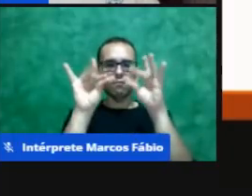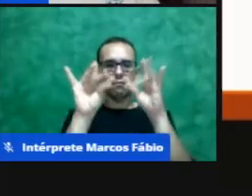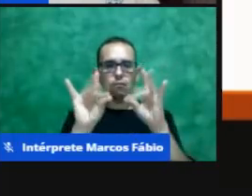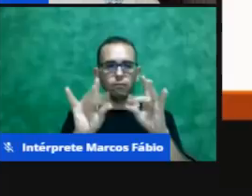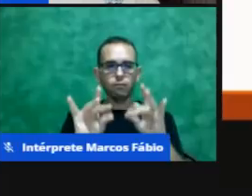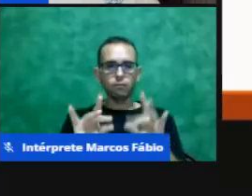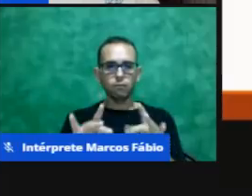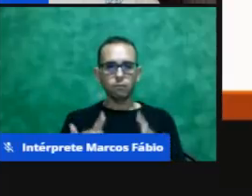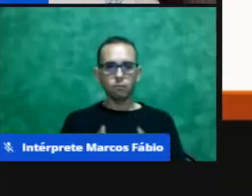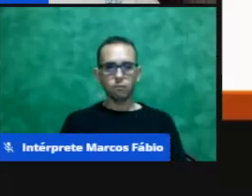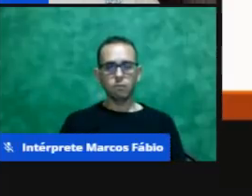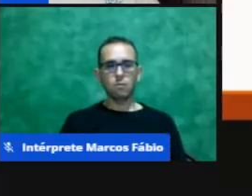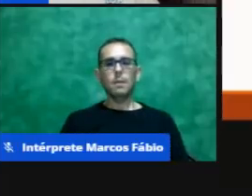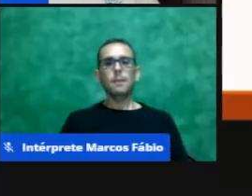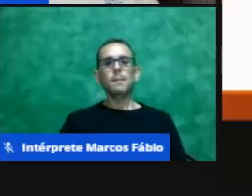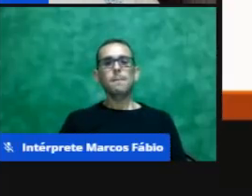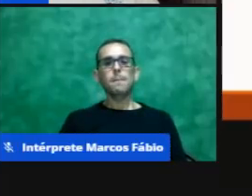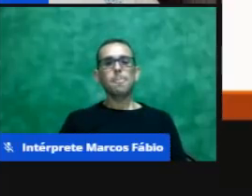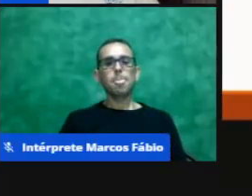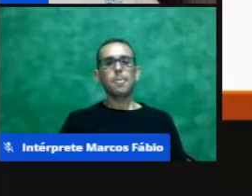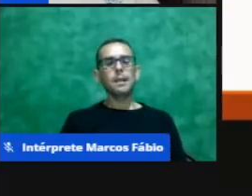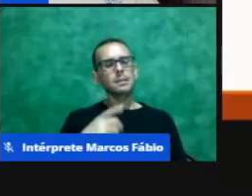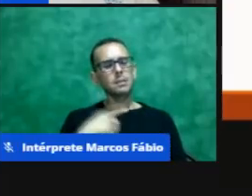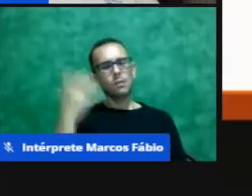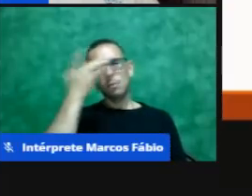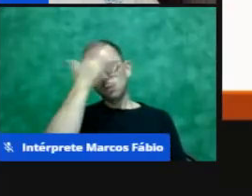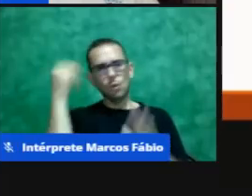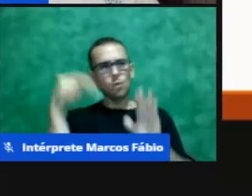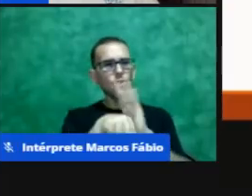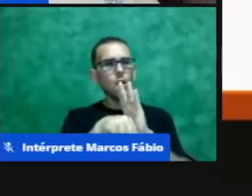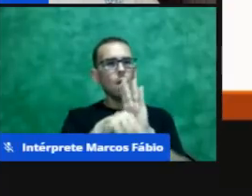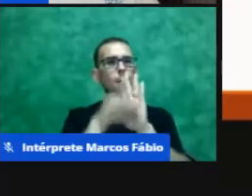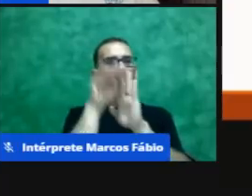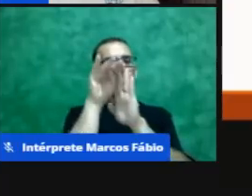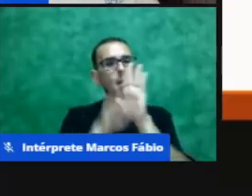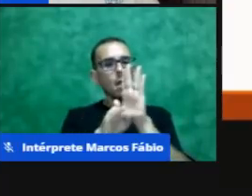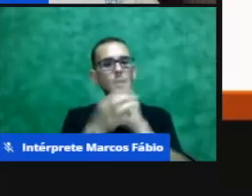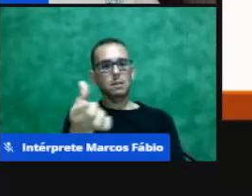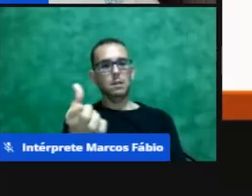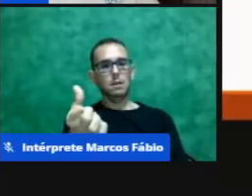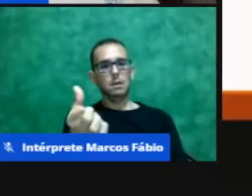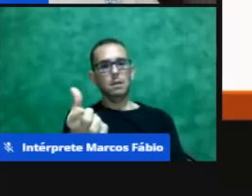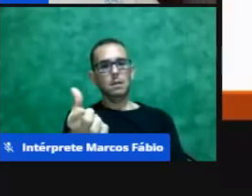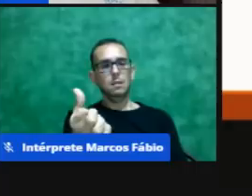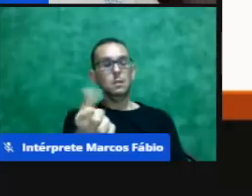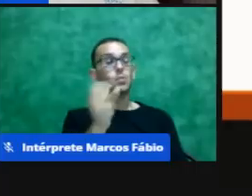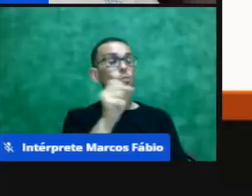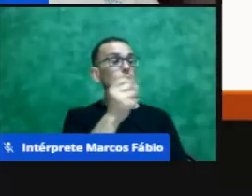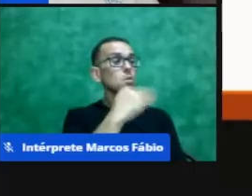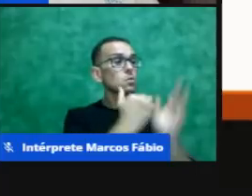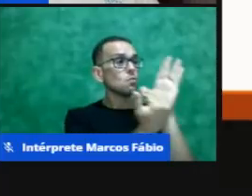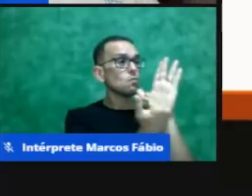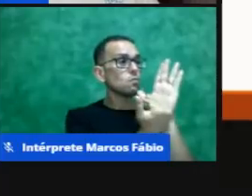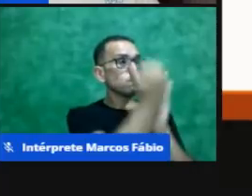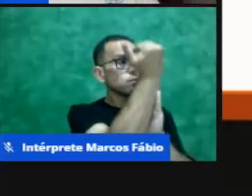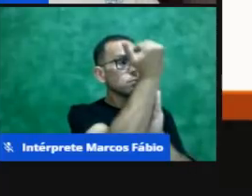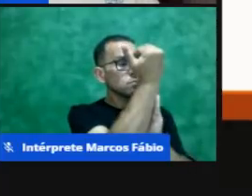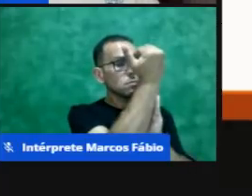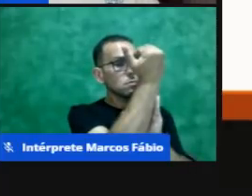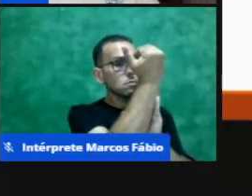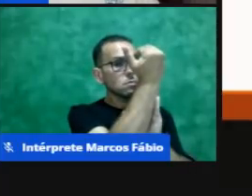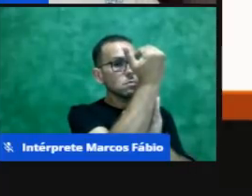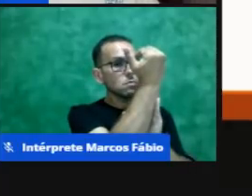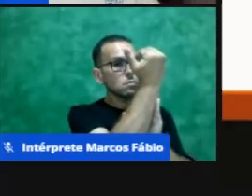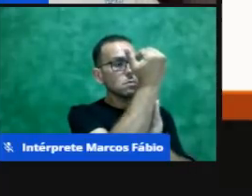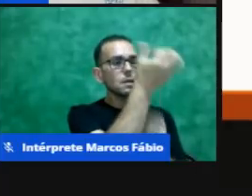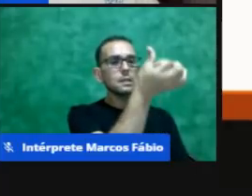certinho, insuficiente para aqueles que atingiram uma nota menor que 6, e aqueles que foram conceito suficiente, aqueles de